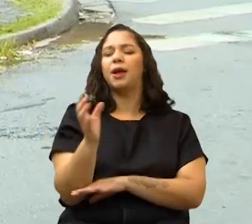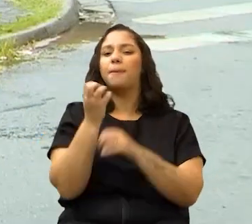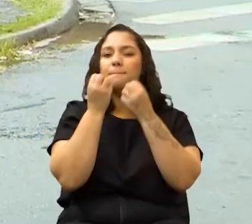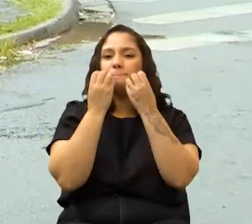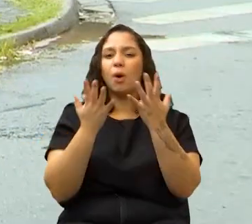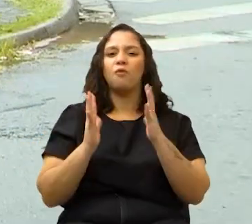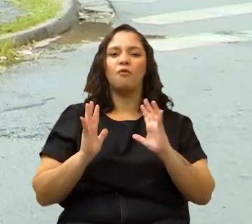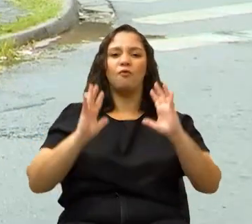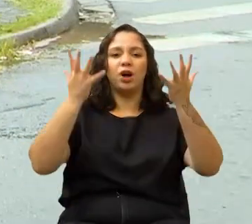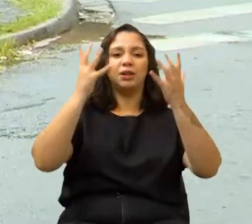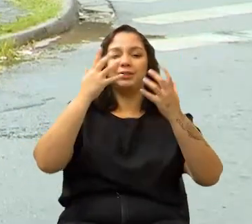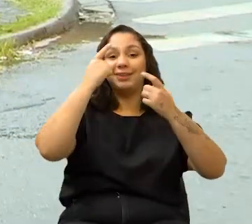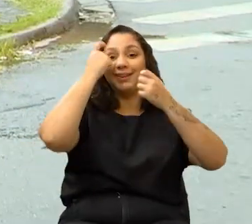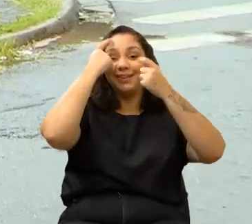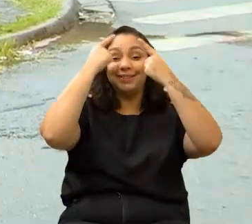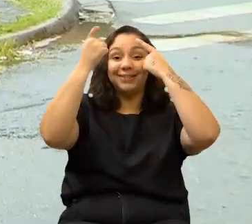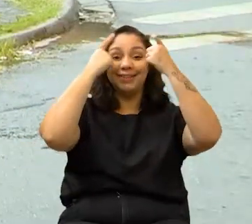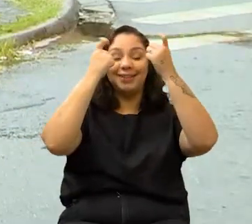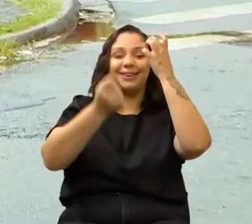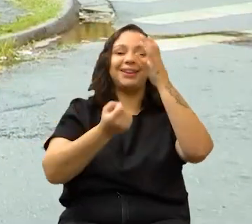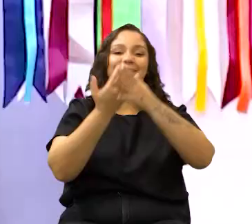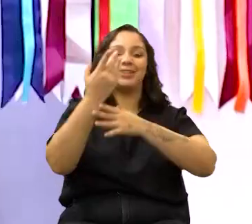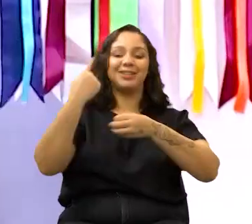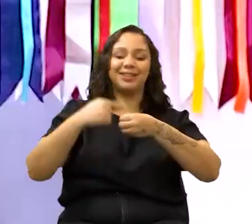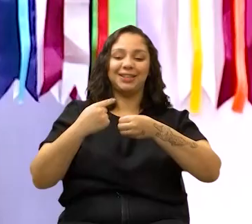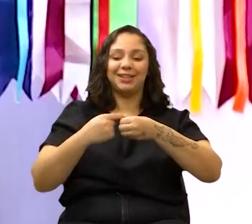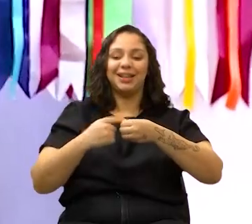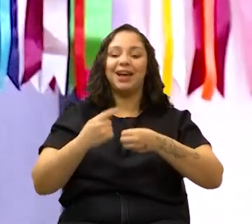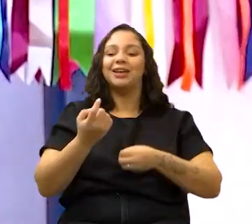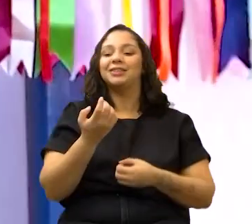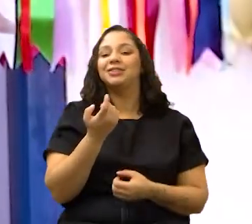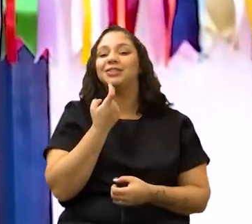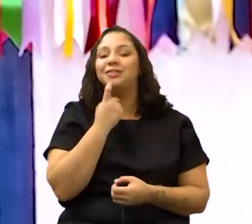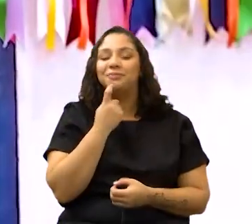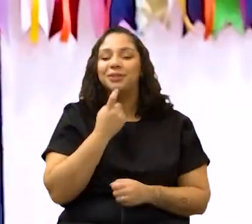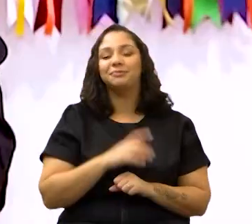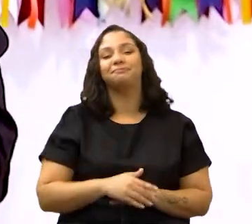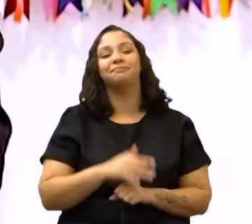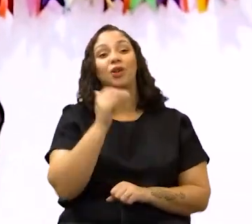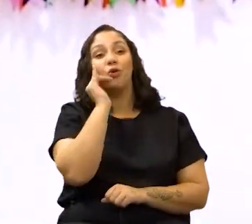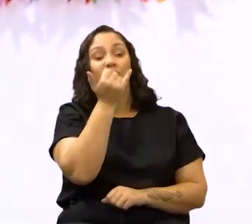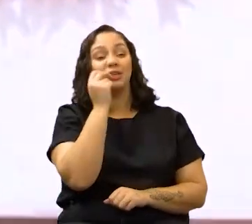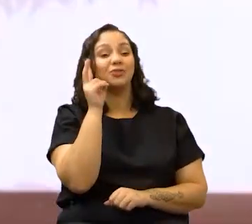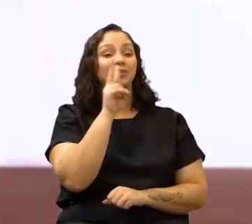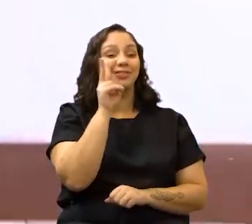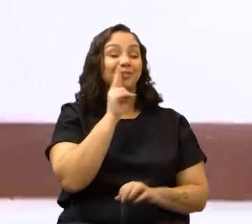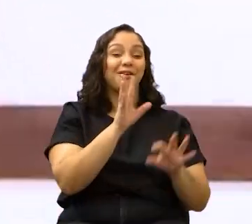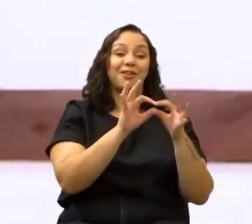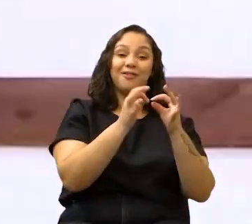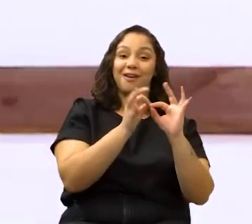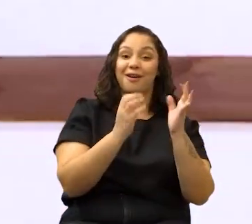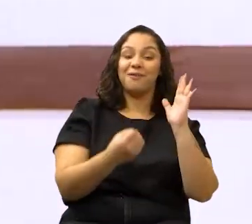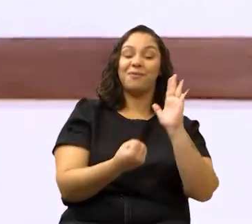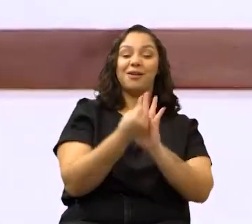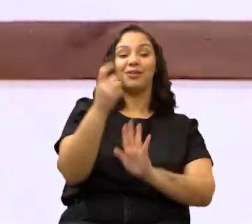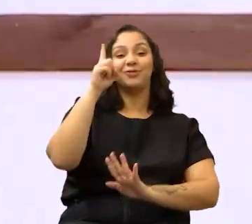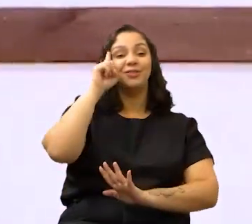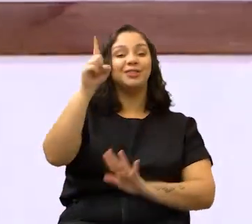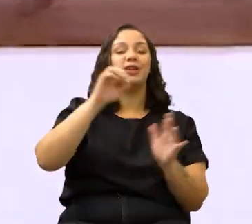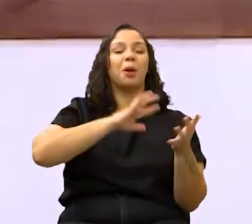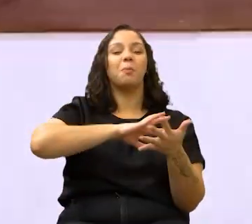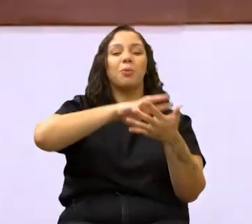pessoal festejar realmente a criatividade na cidade de Campinas. Contação de histórias e oficinas vão marcar o Dia Mundial